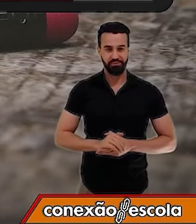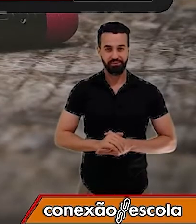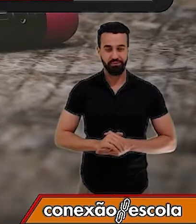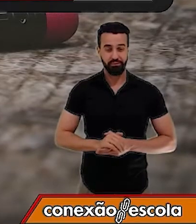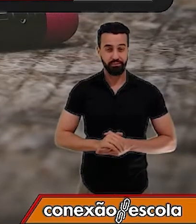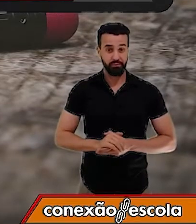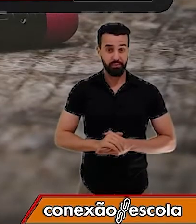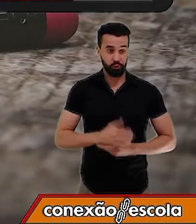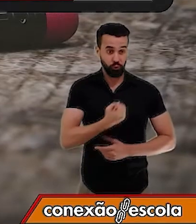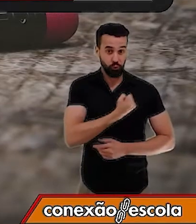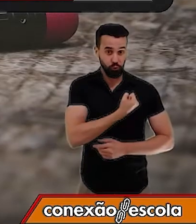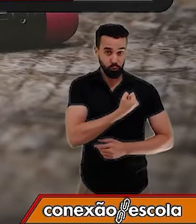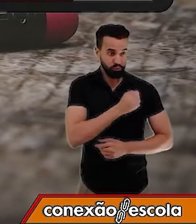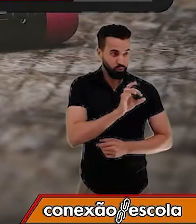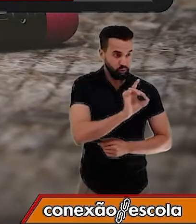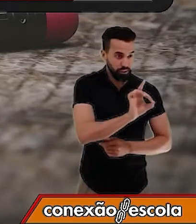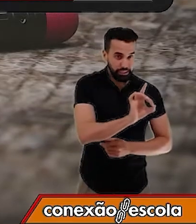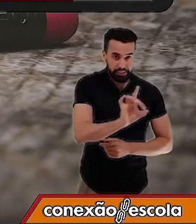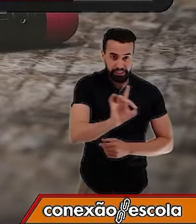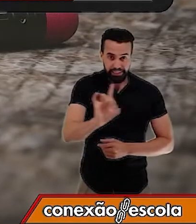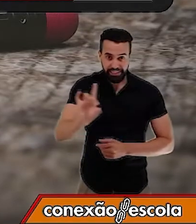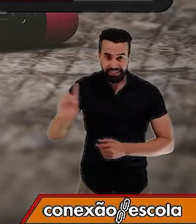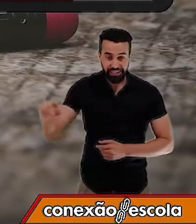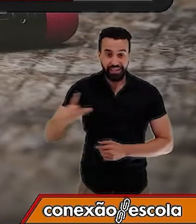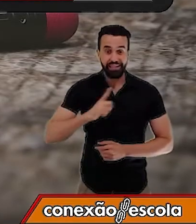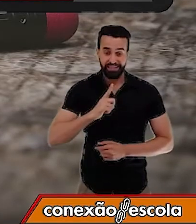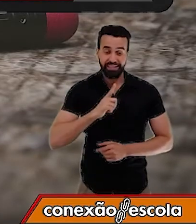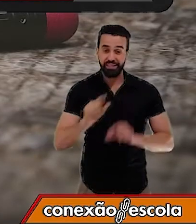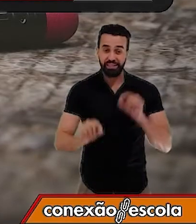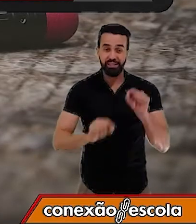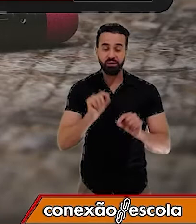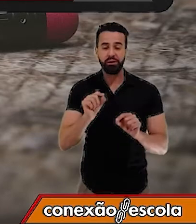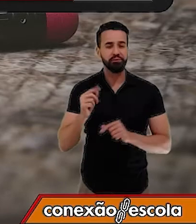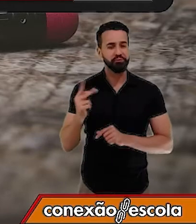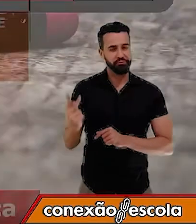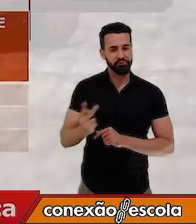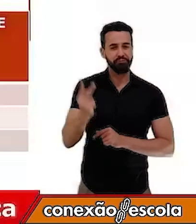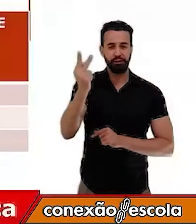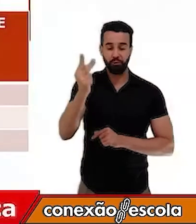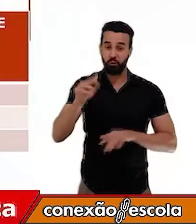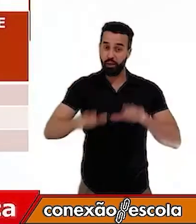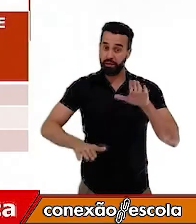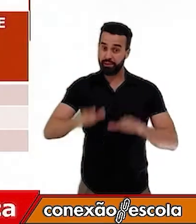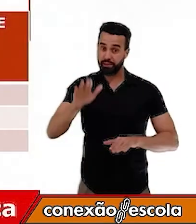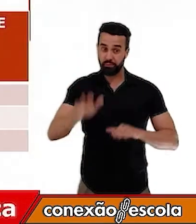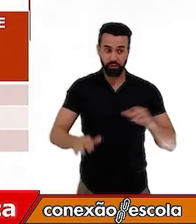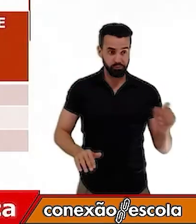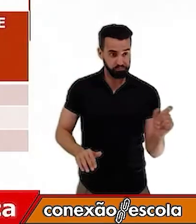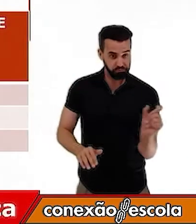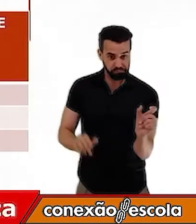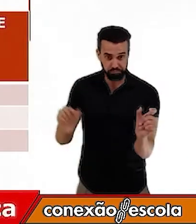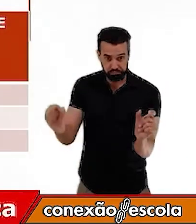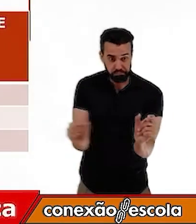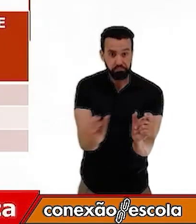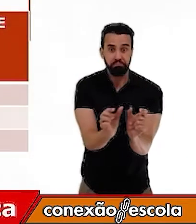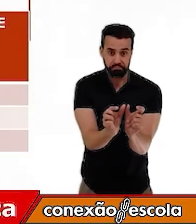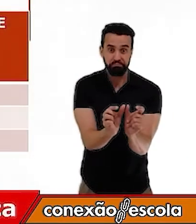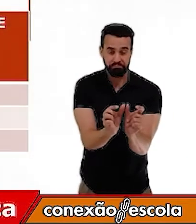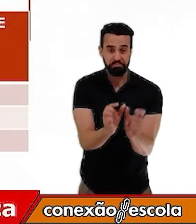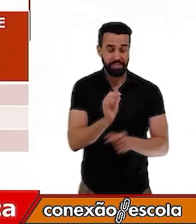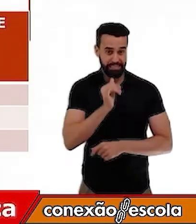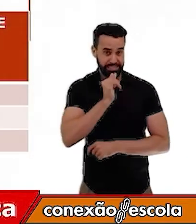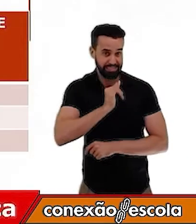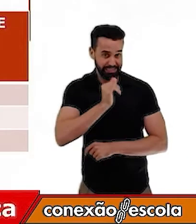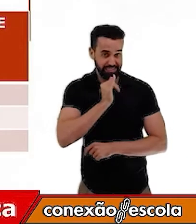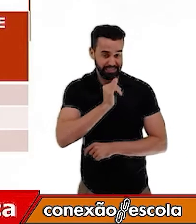Cada algarismo nesse sistema tem um valor dependendo da posição que você o coloca. Por